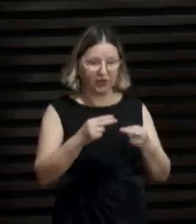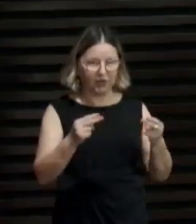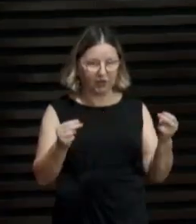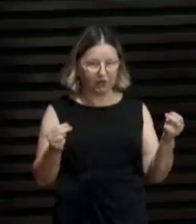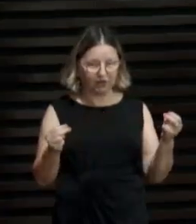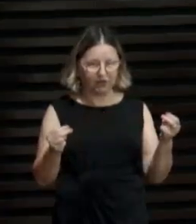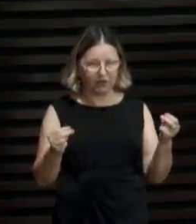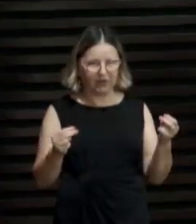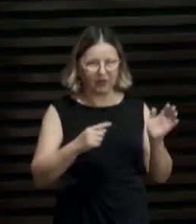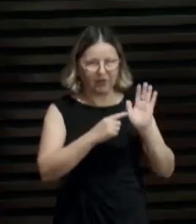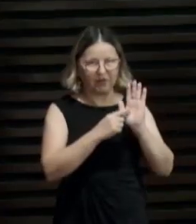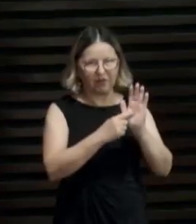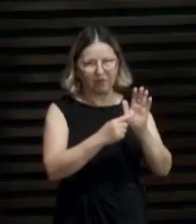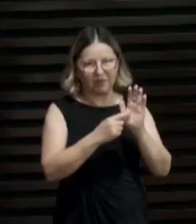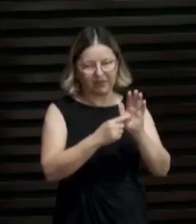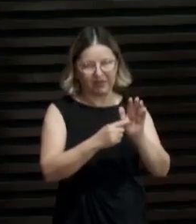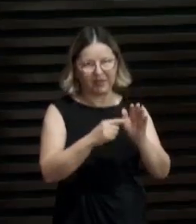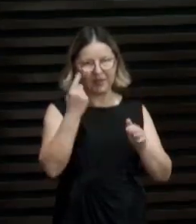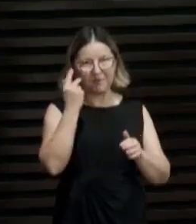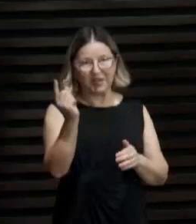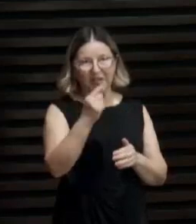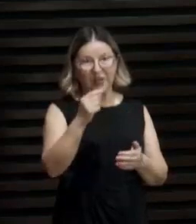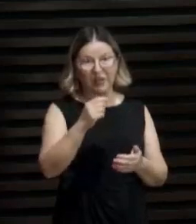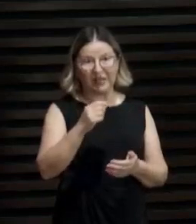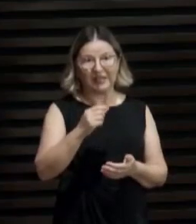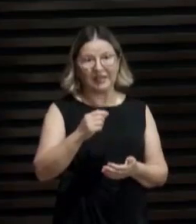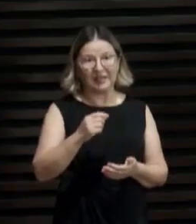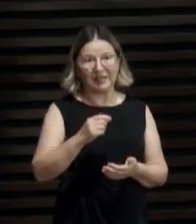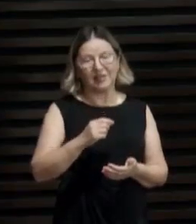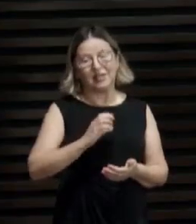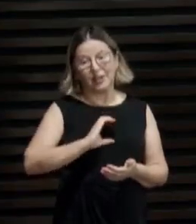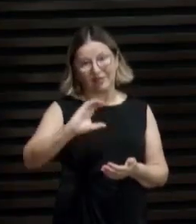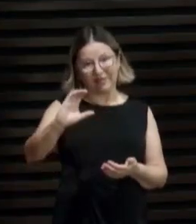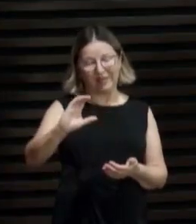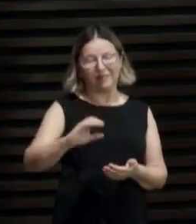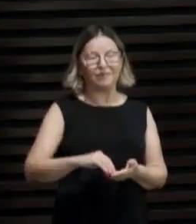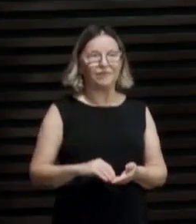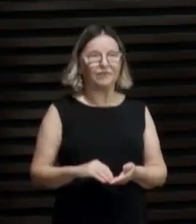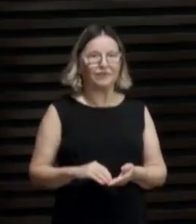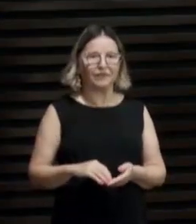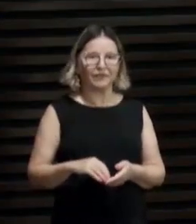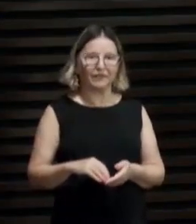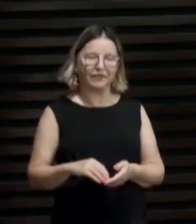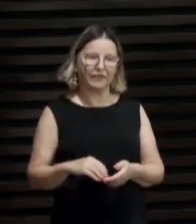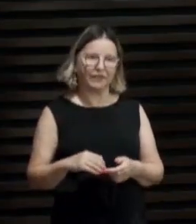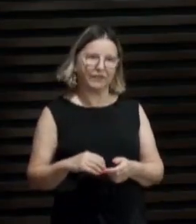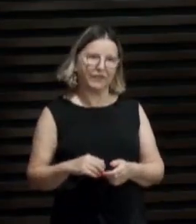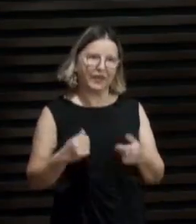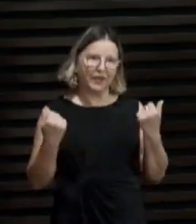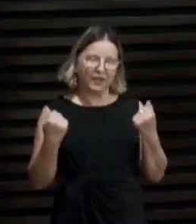nós colocarmos a nossa confiança. E aqui nós precisamos definir, veja